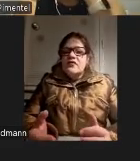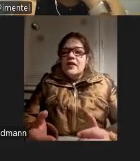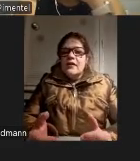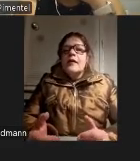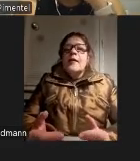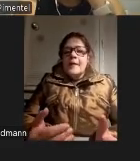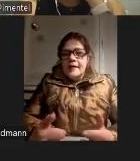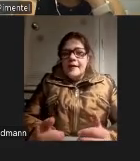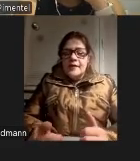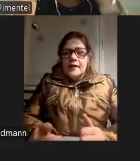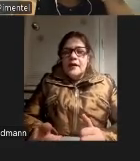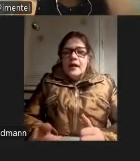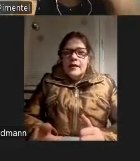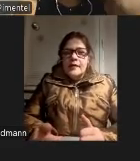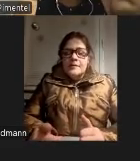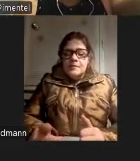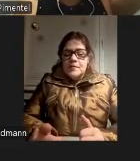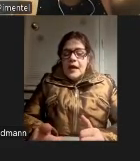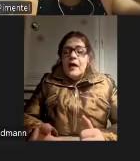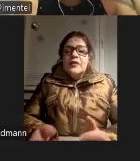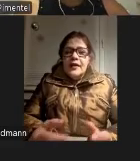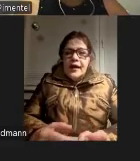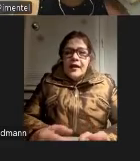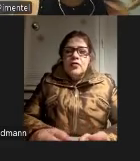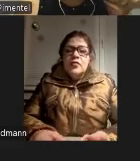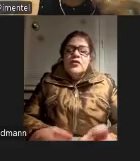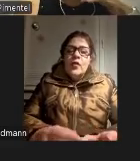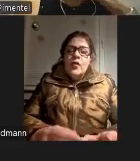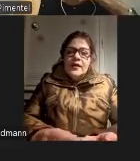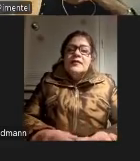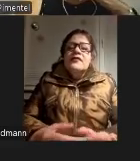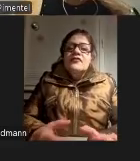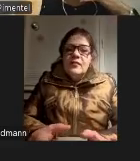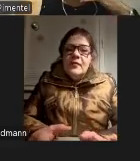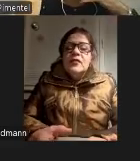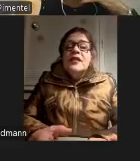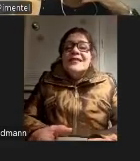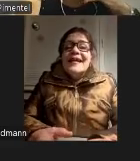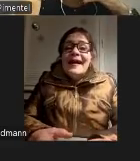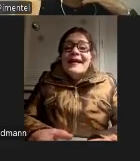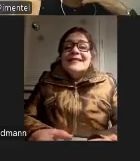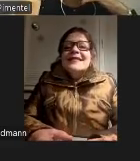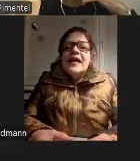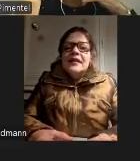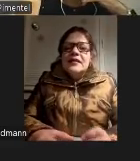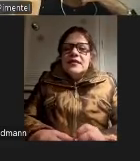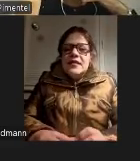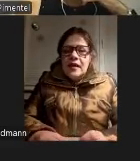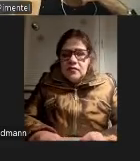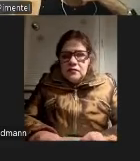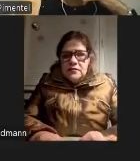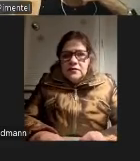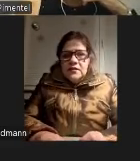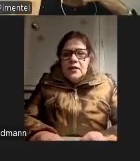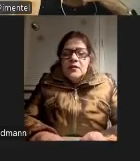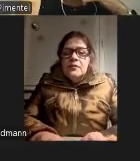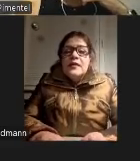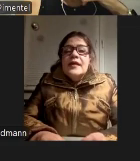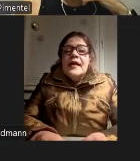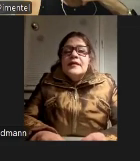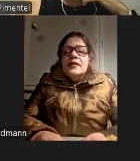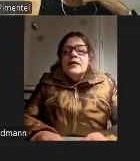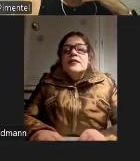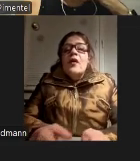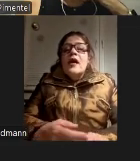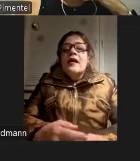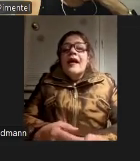O que tiver é, é, alterado e doente, inflamado, ele será cicatrizado. Mas